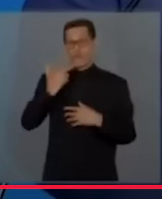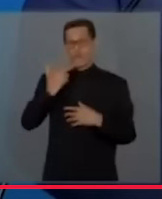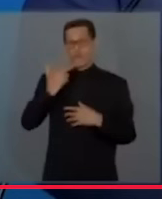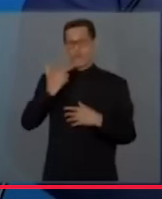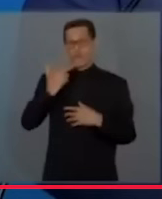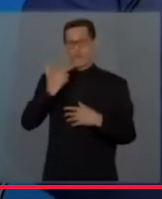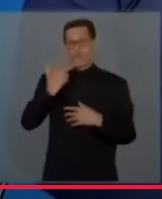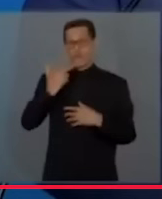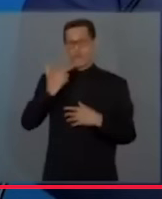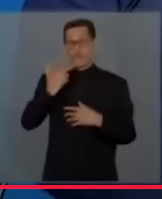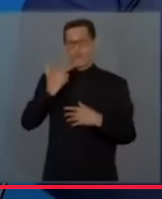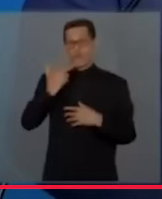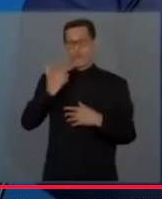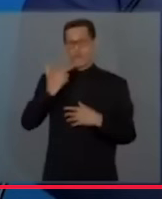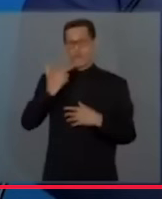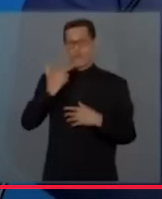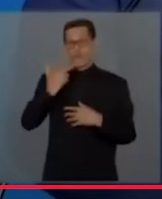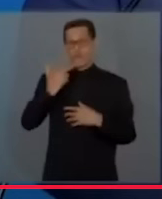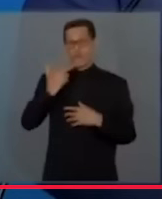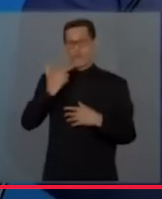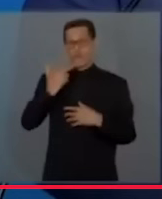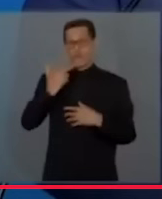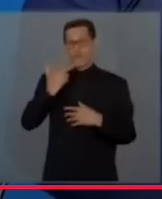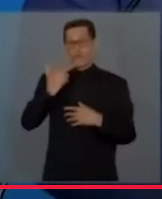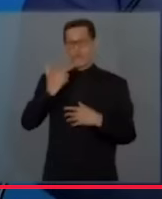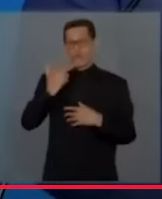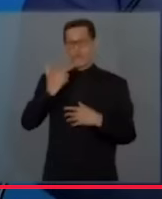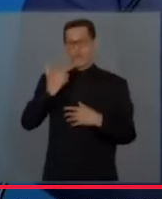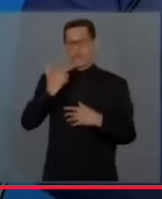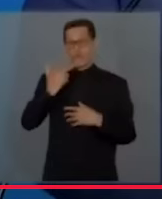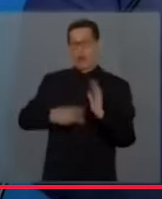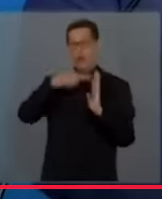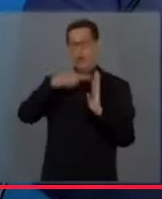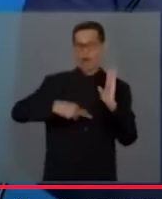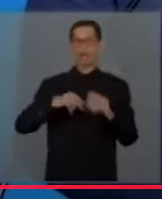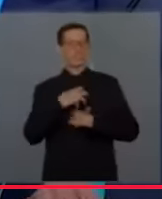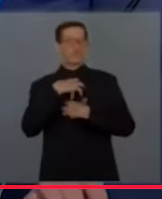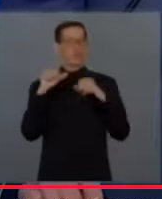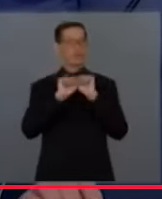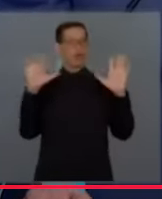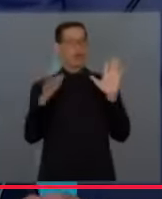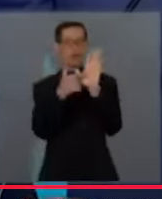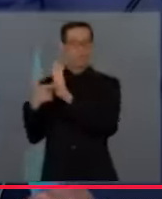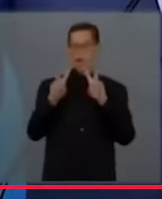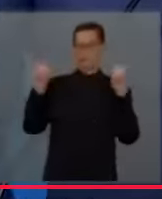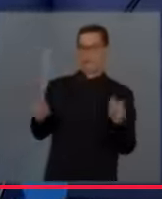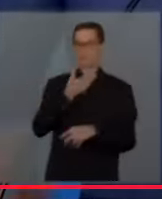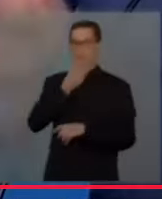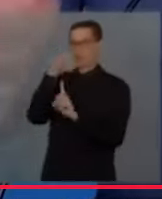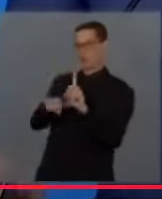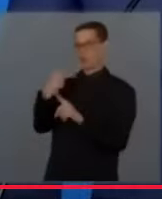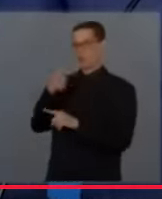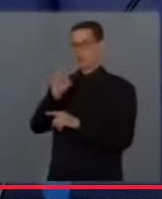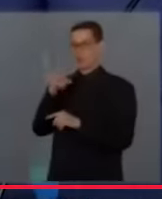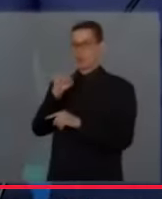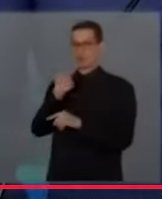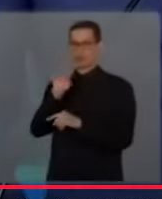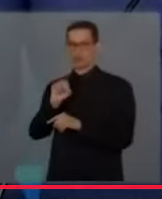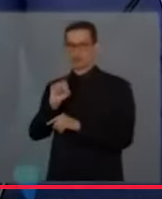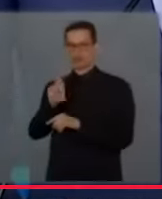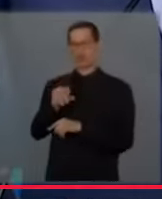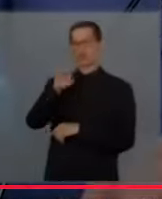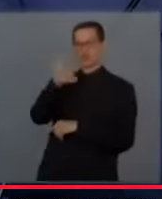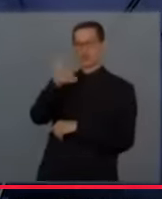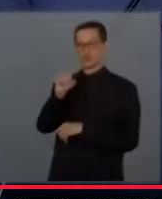crianças brincando com uma pedra e uma lata é pois é fazer aqui de uma forma muito clara abre aspas do promotor João cargos de Camargo Maia do